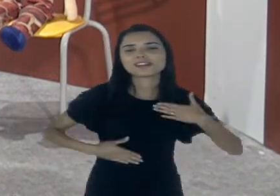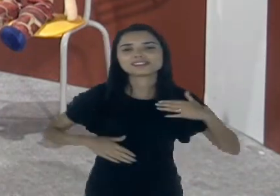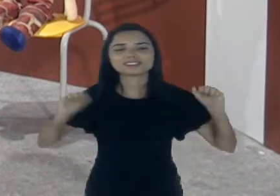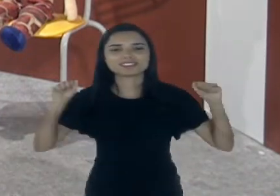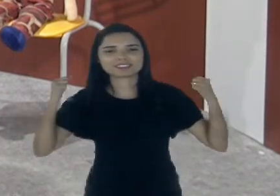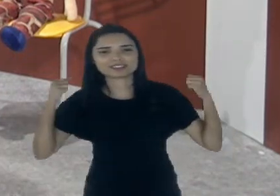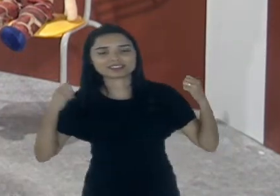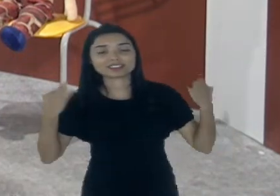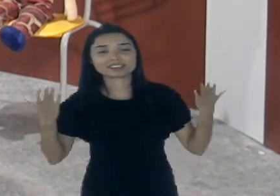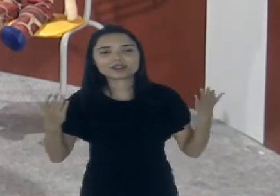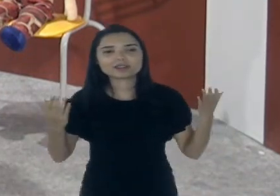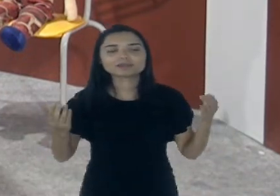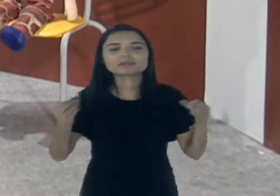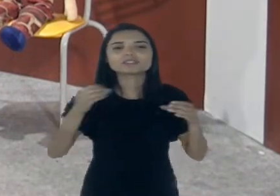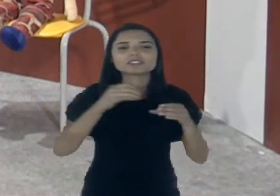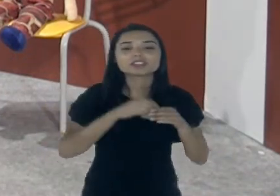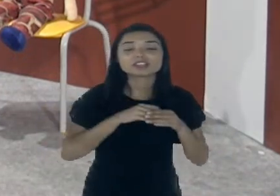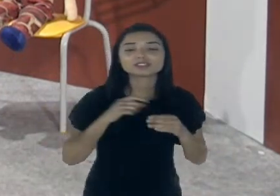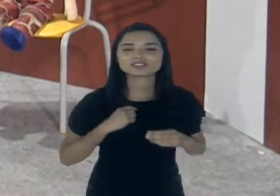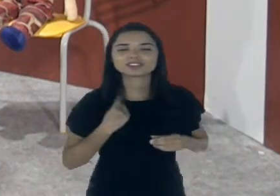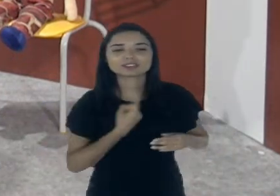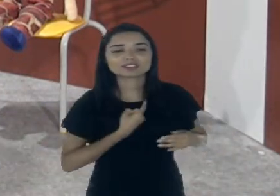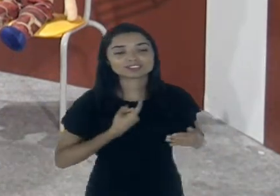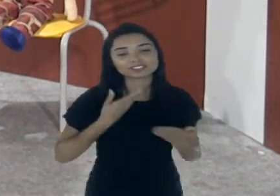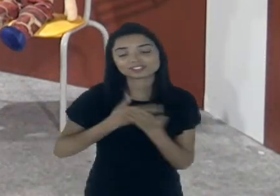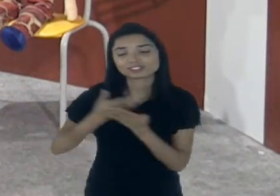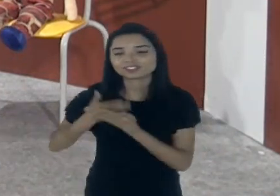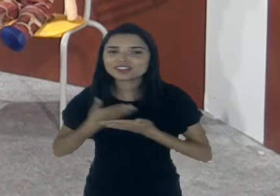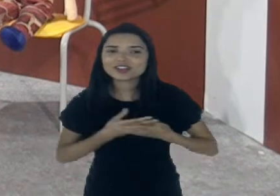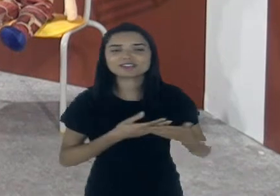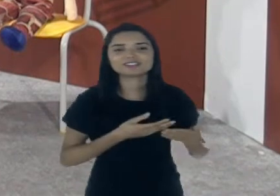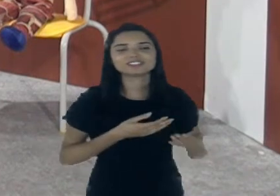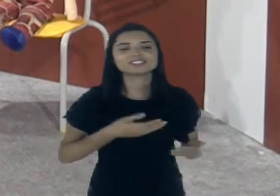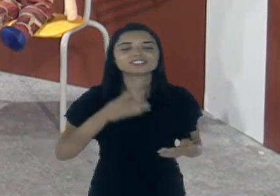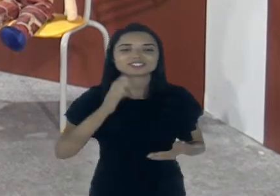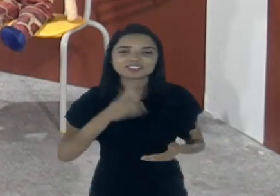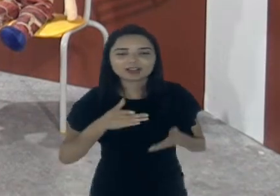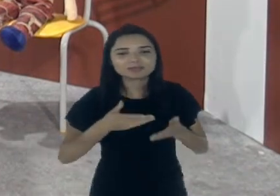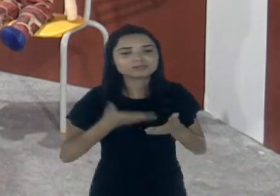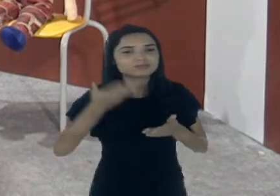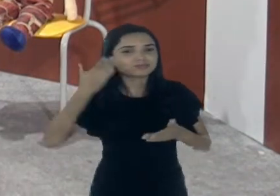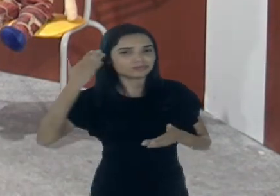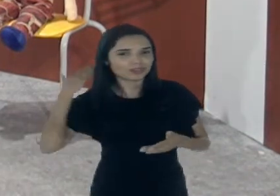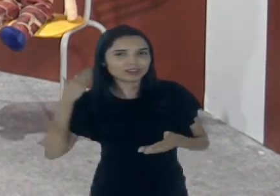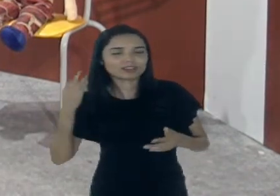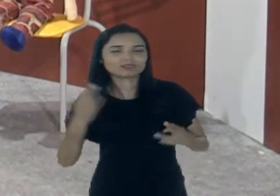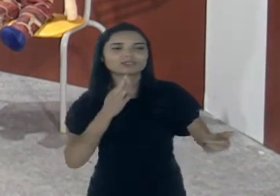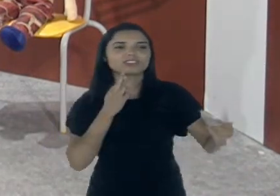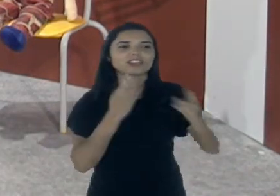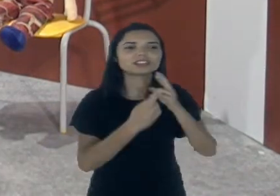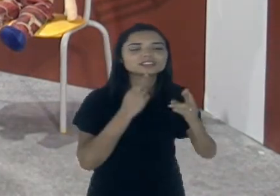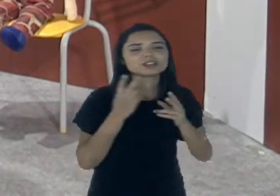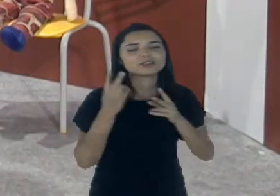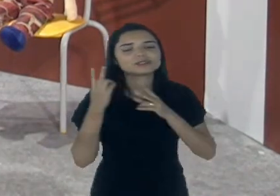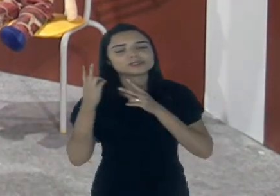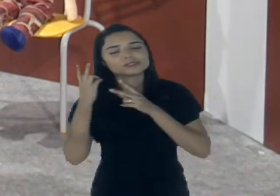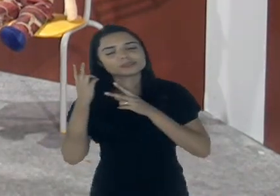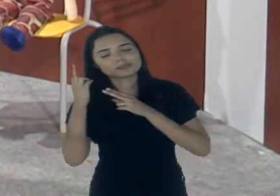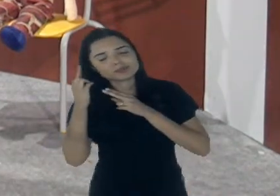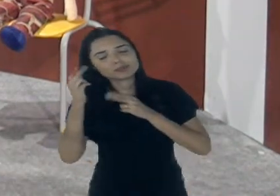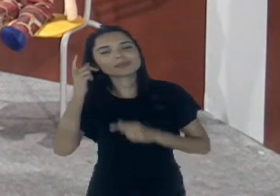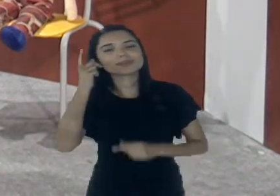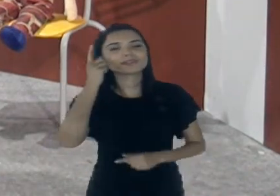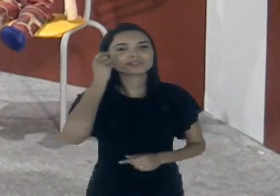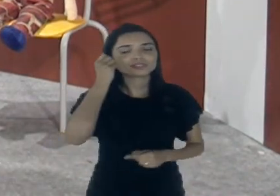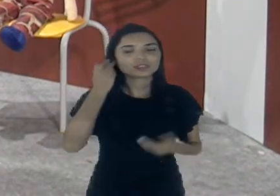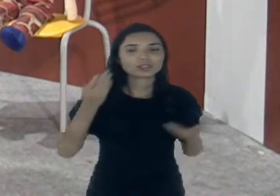aí, dentro da perspectiva do que a gente vem abordando, né, na aula anterior a gente falou sobre a questão relacionada ao sono, né?